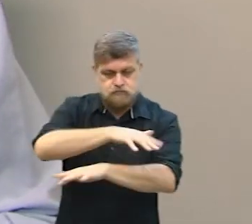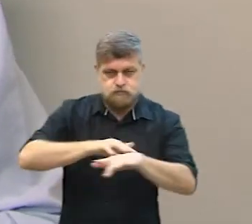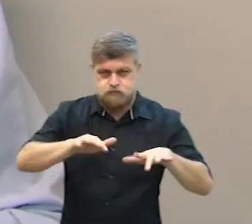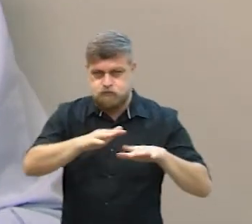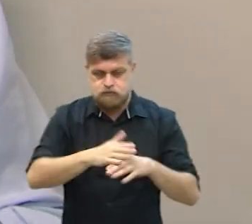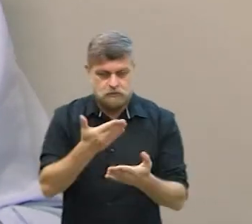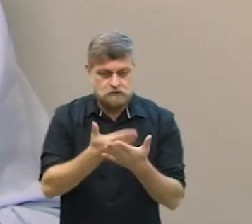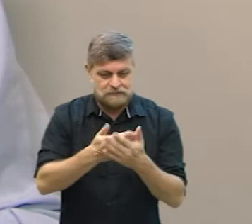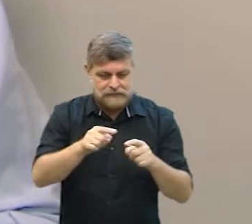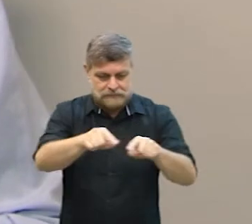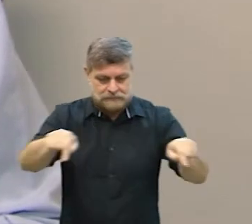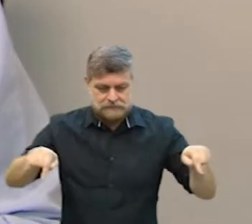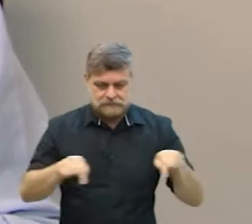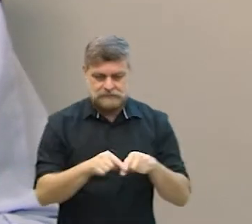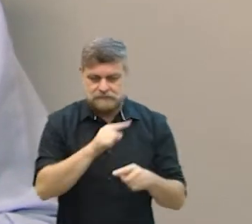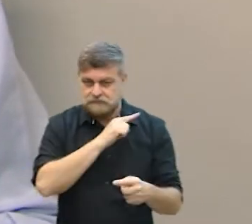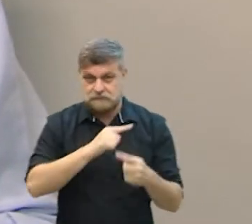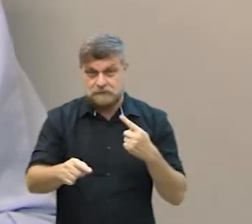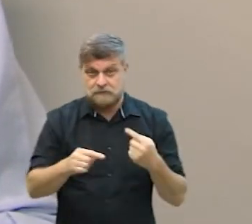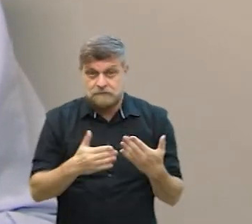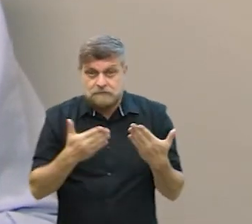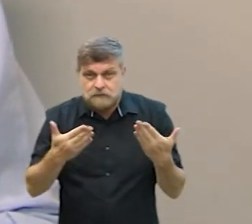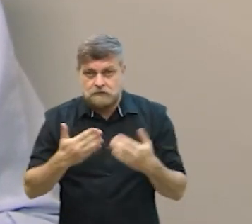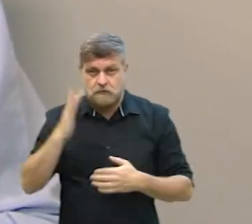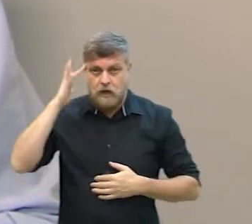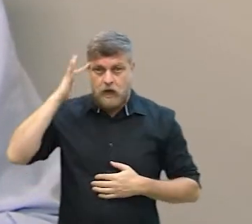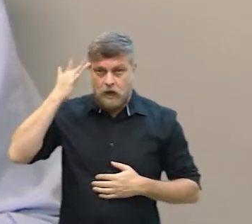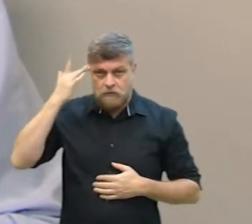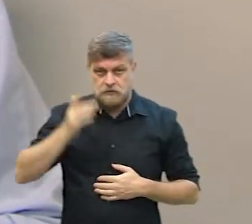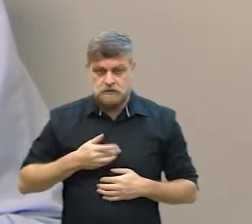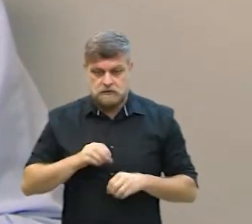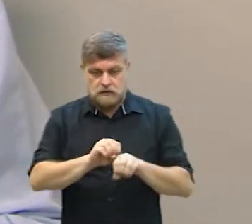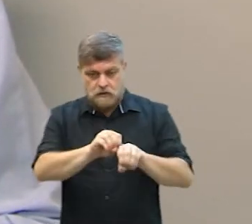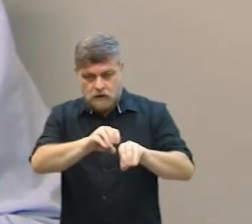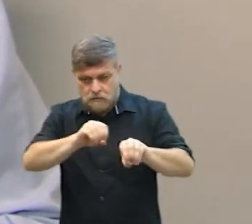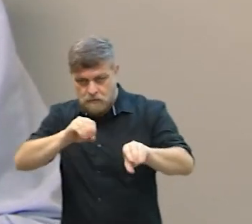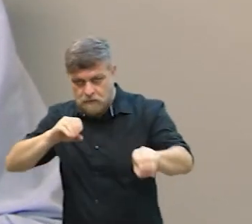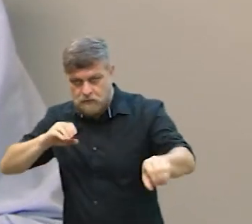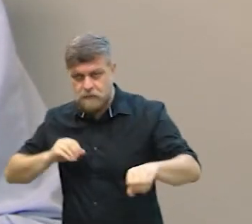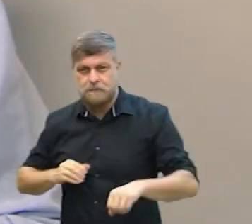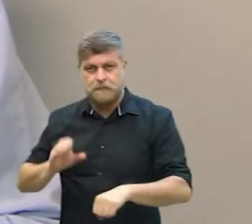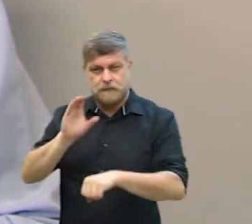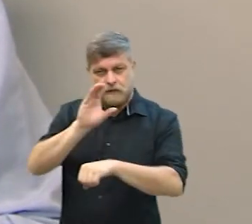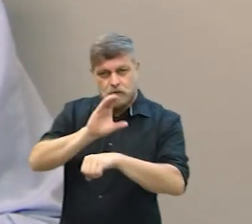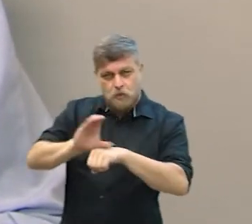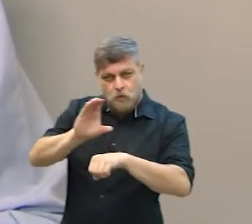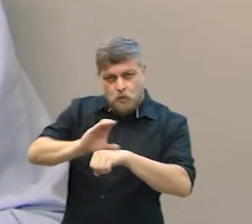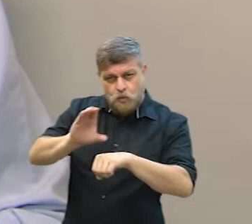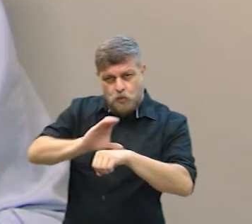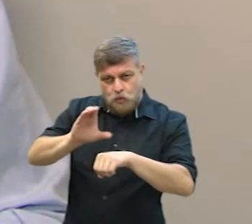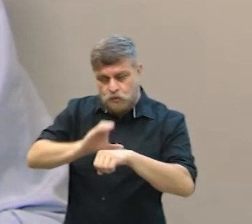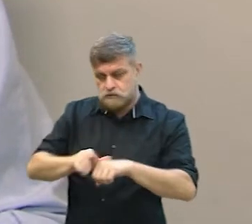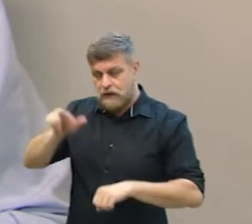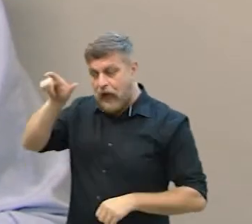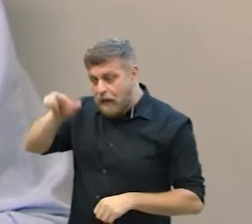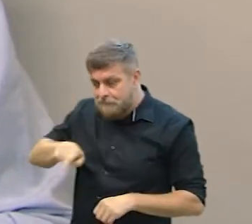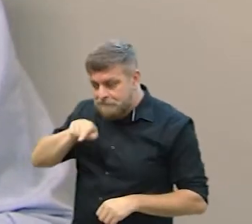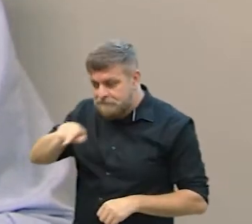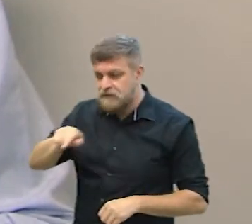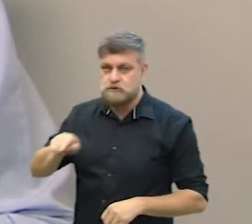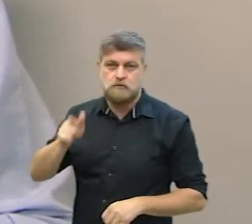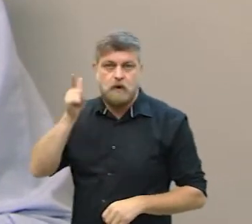ter aglomerações, então eu acho que a educação, na questão da captação